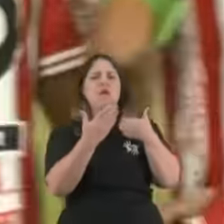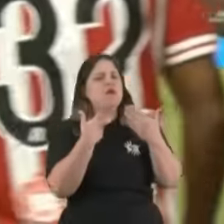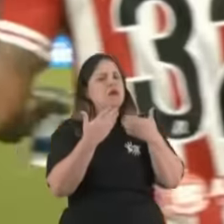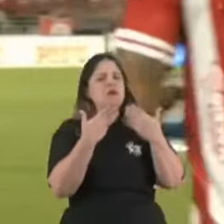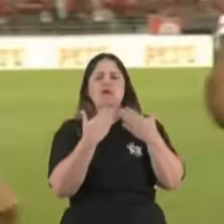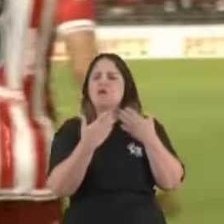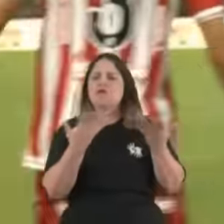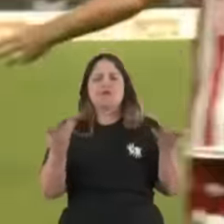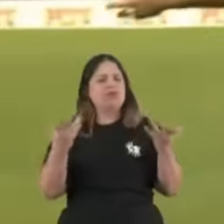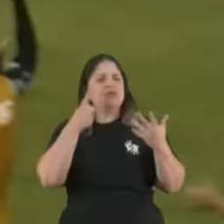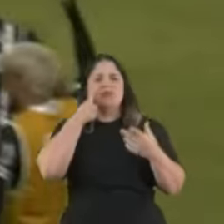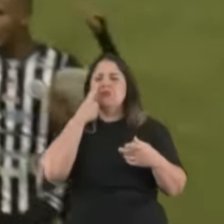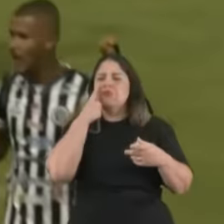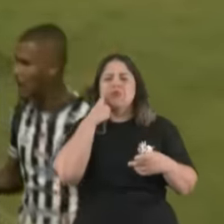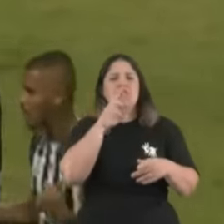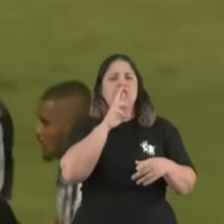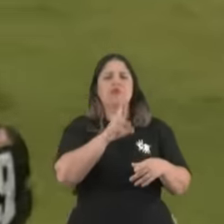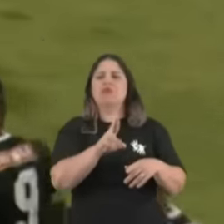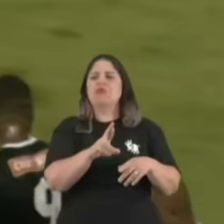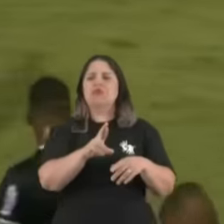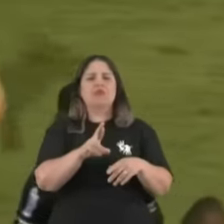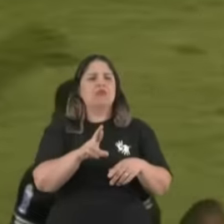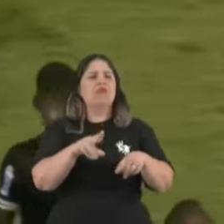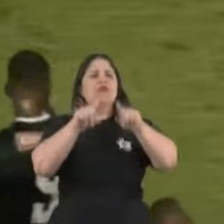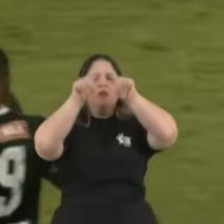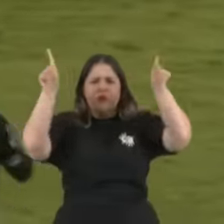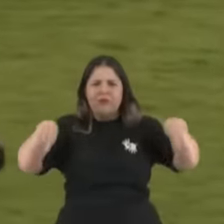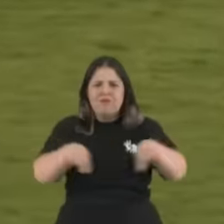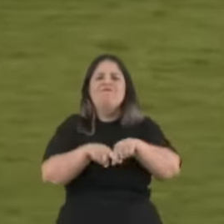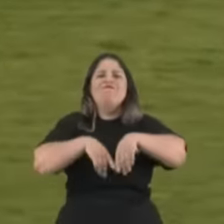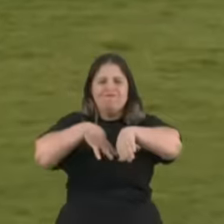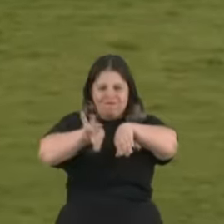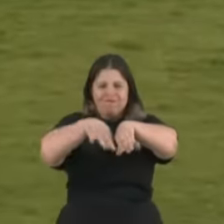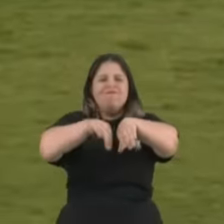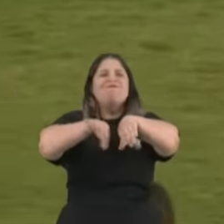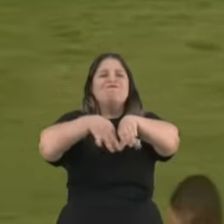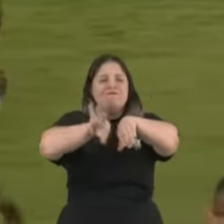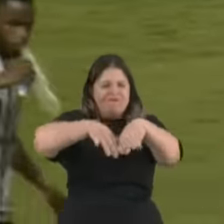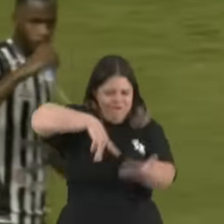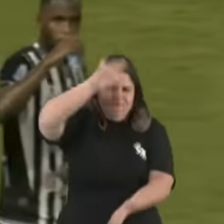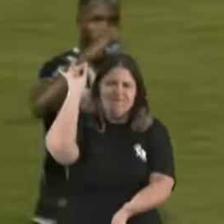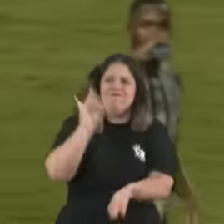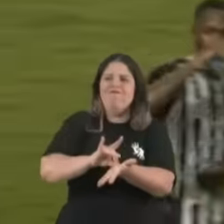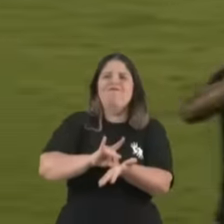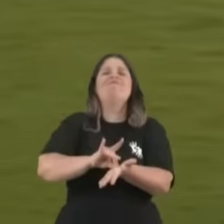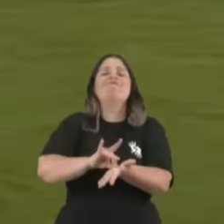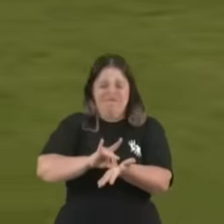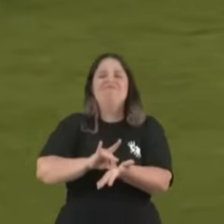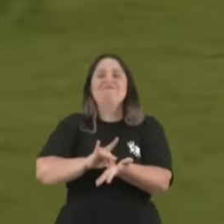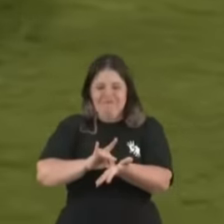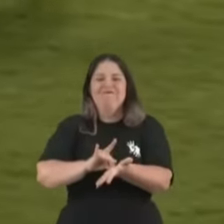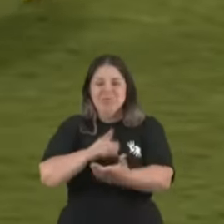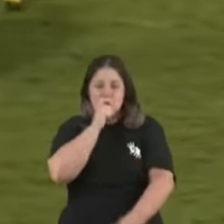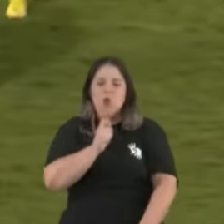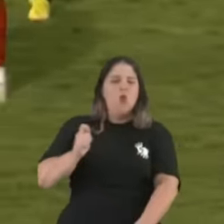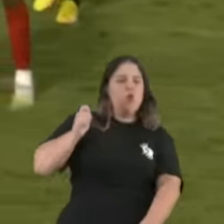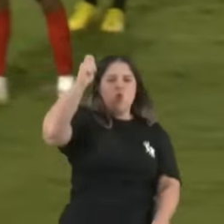goleiro. E aí, sem dúvida, pênalti confirmado pelo árbitro da partida e o Fábio Alemão tomando um cartão